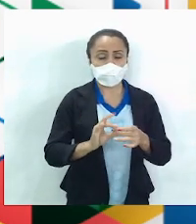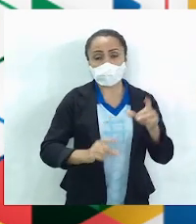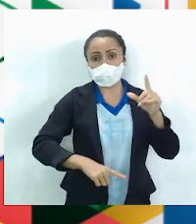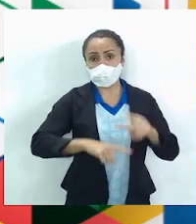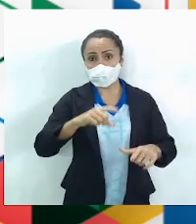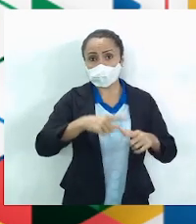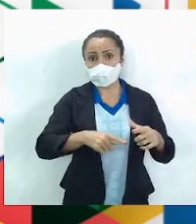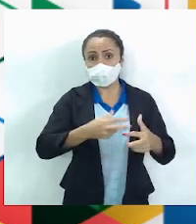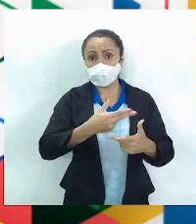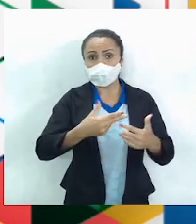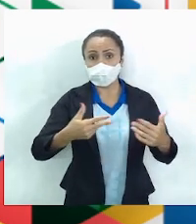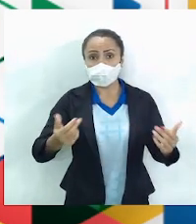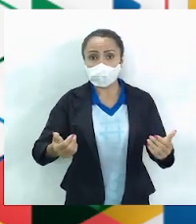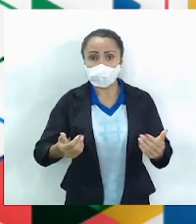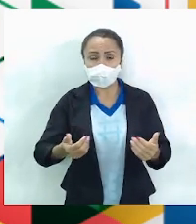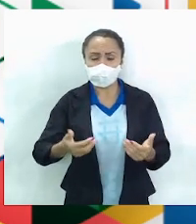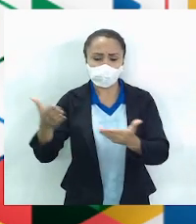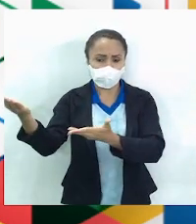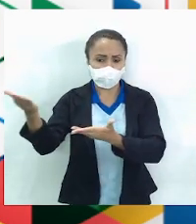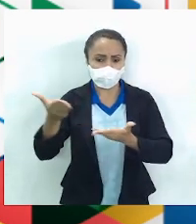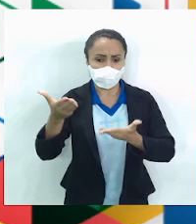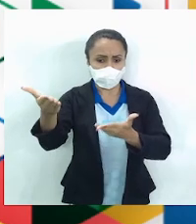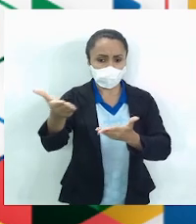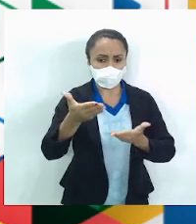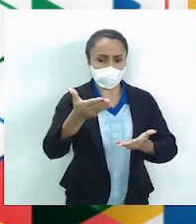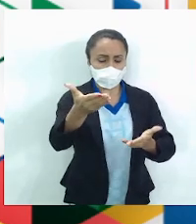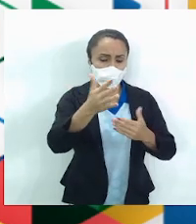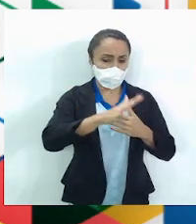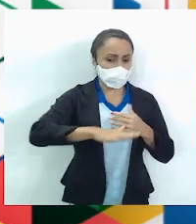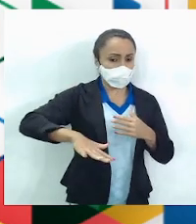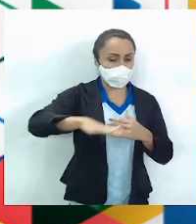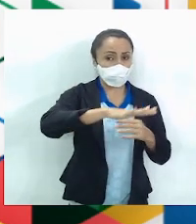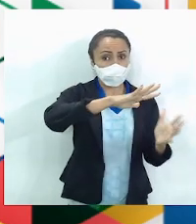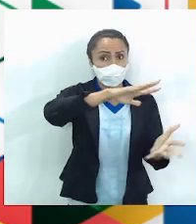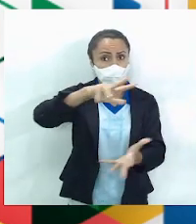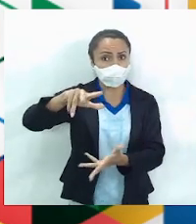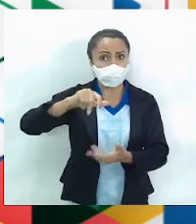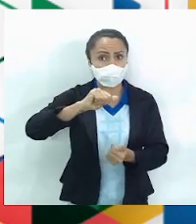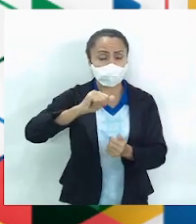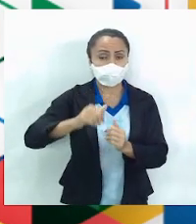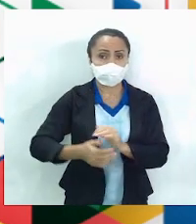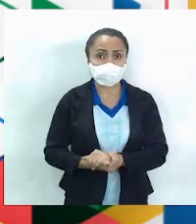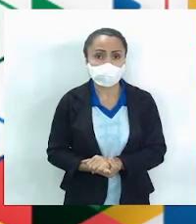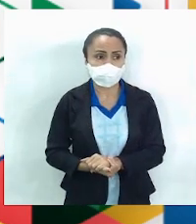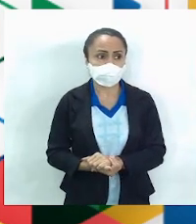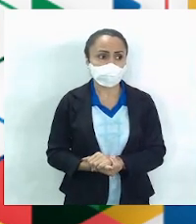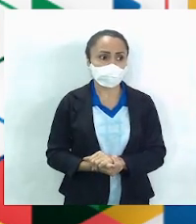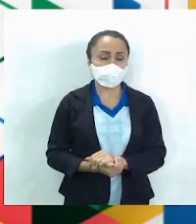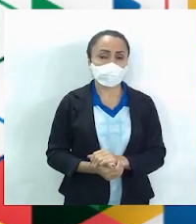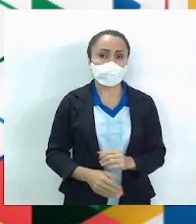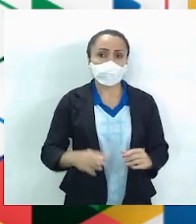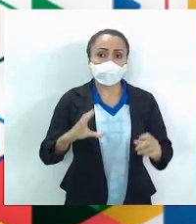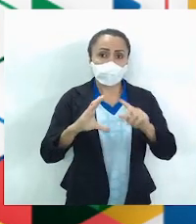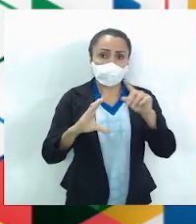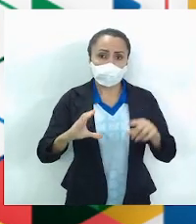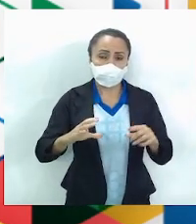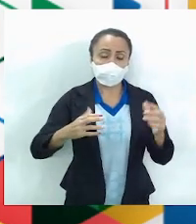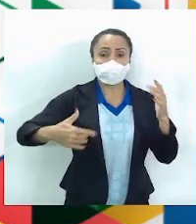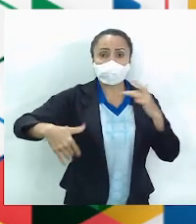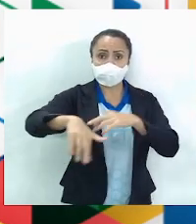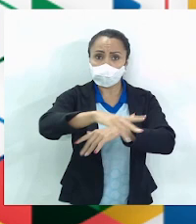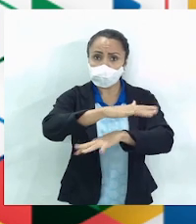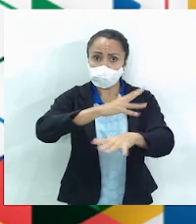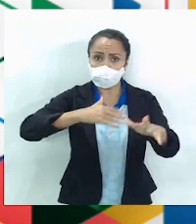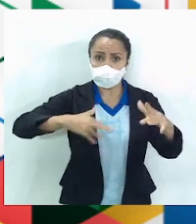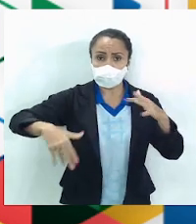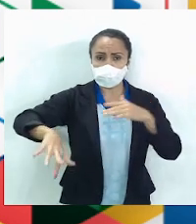produtos advindos de outras regiões do mundo. C. A livre circulação de